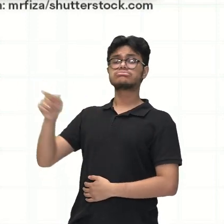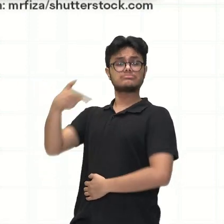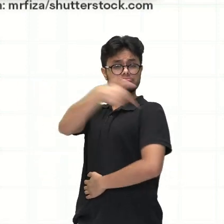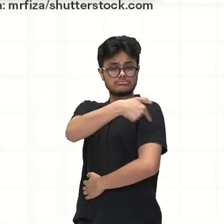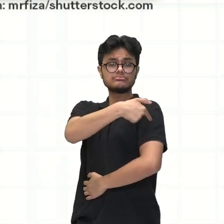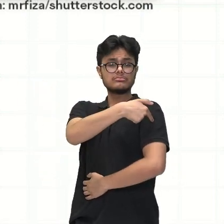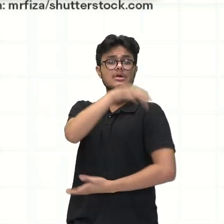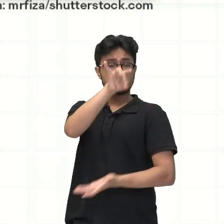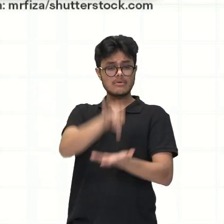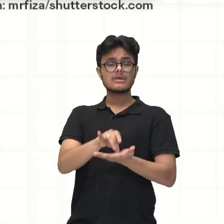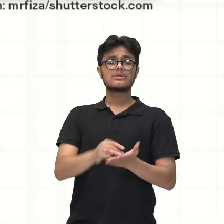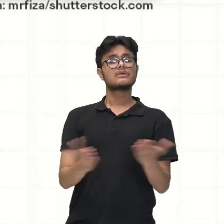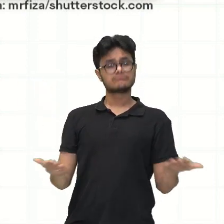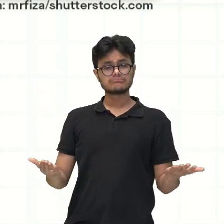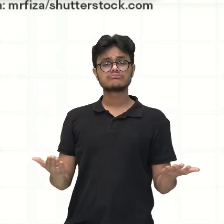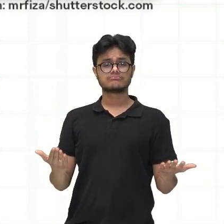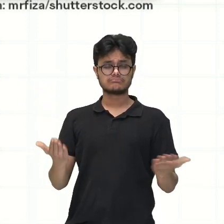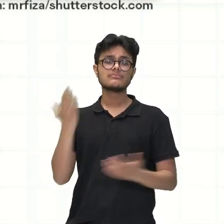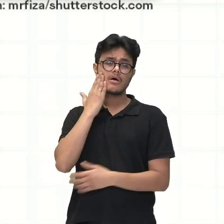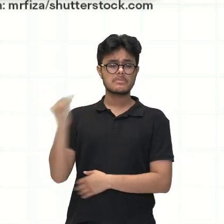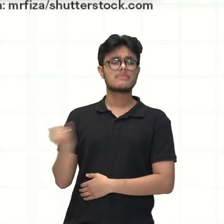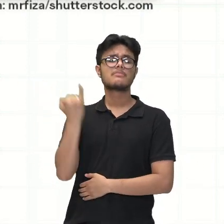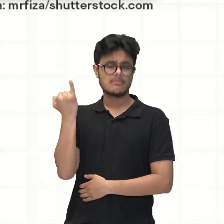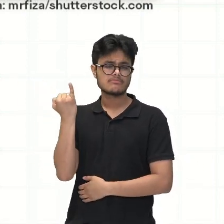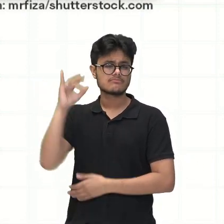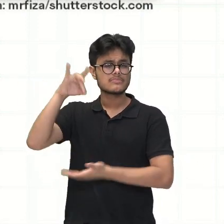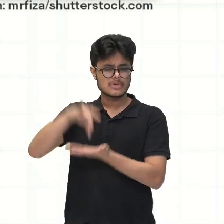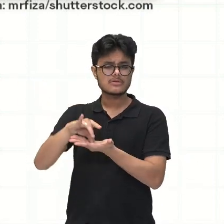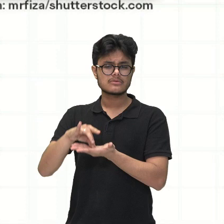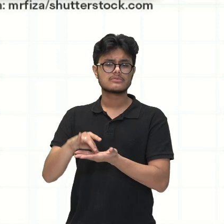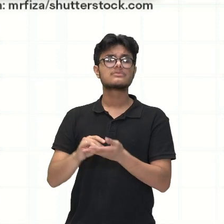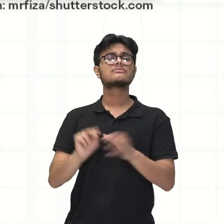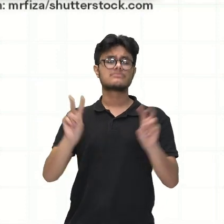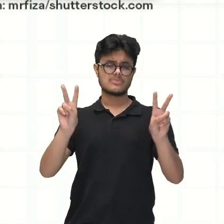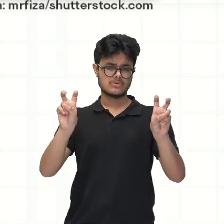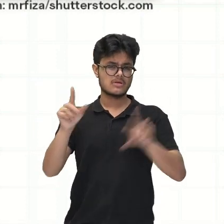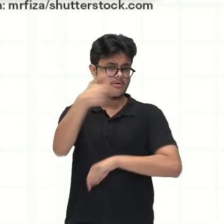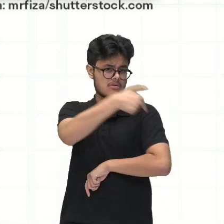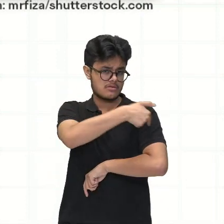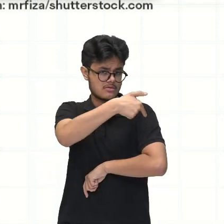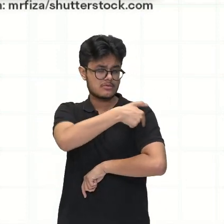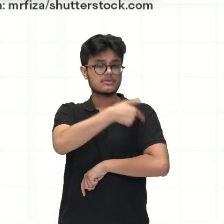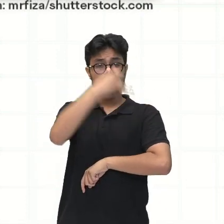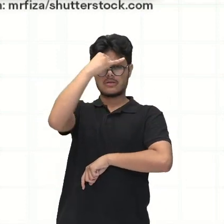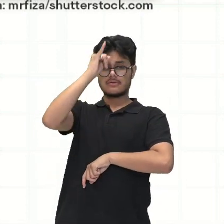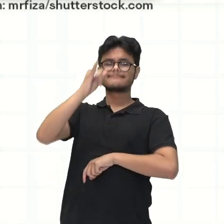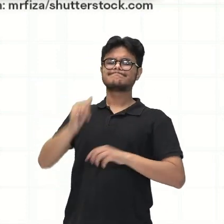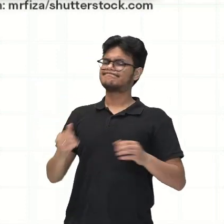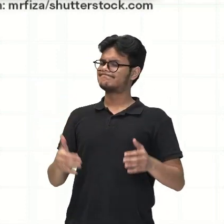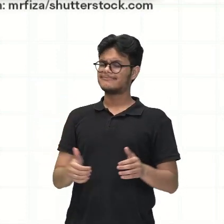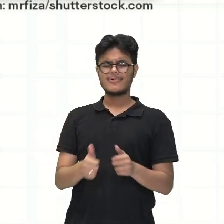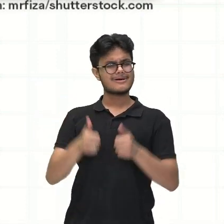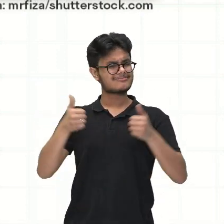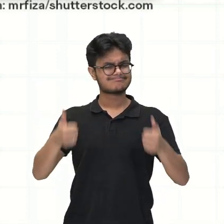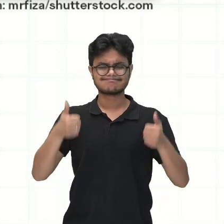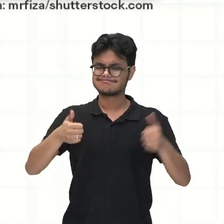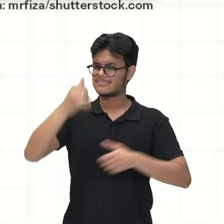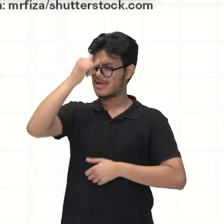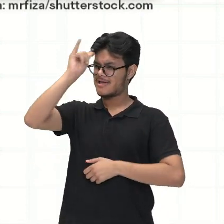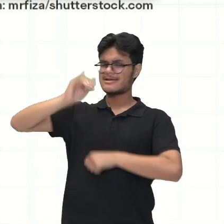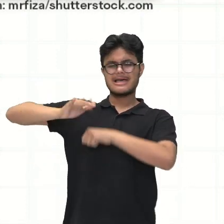também. Então, é importante ter esse conhecimento da vacina, que sempre é a melhor prevenção. Nós temos